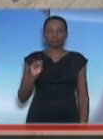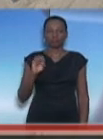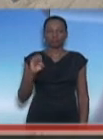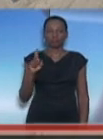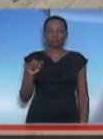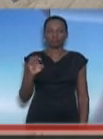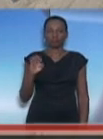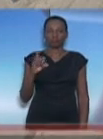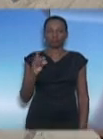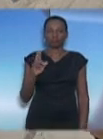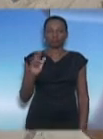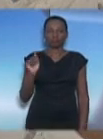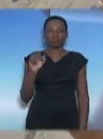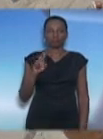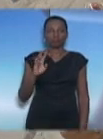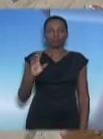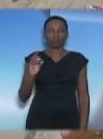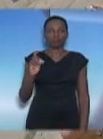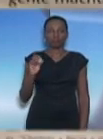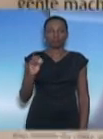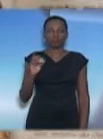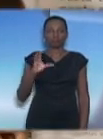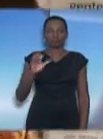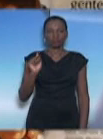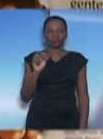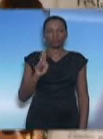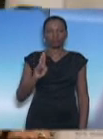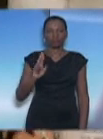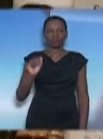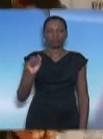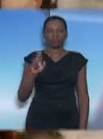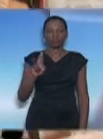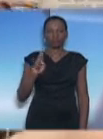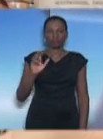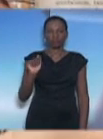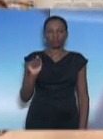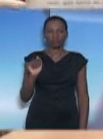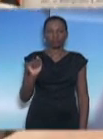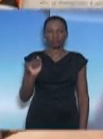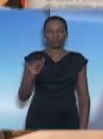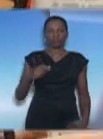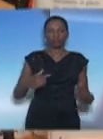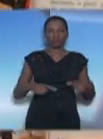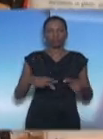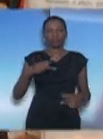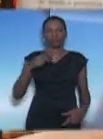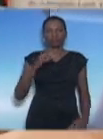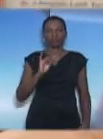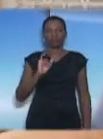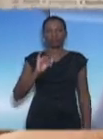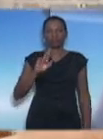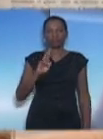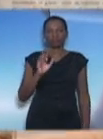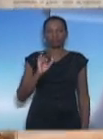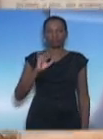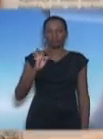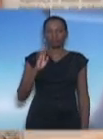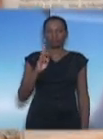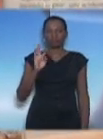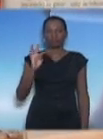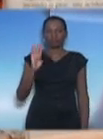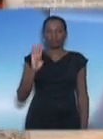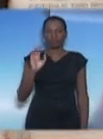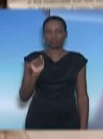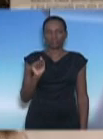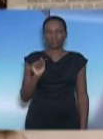Carrara, de 54 anos, é da região de Pirituba. E o interessante, senhora presidente, é que esse indivíduo, há 25 anos